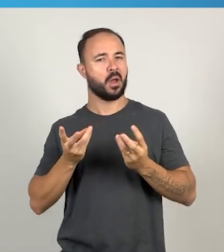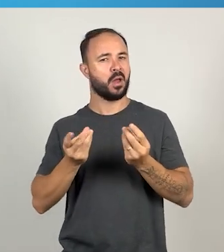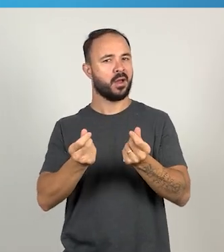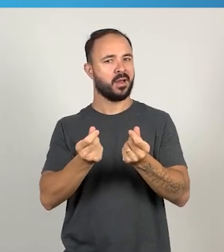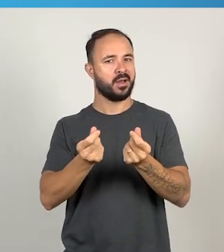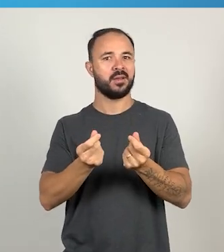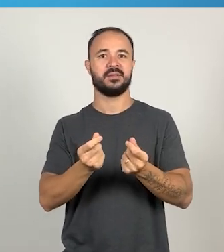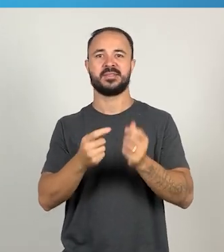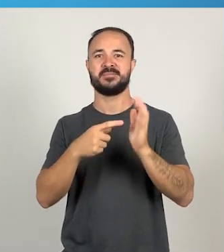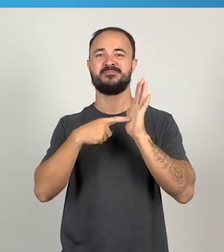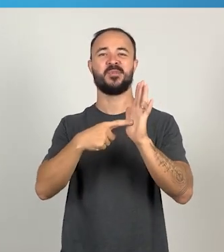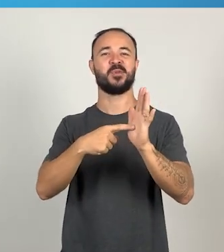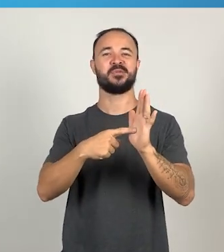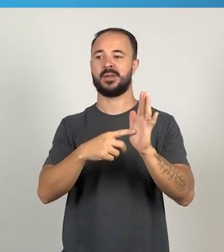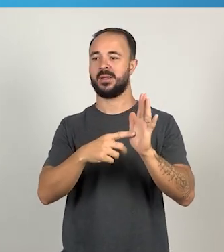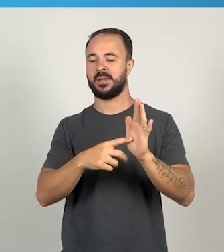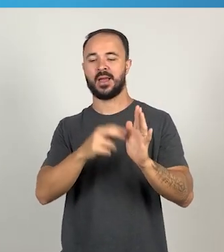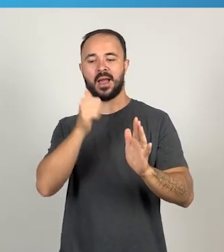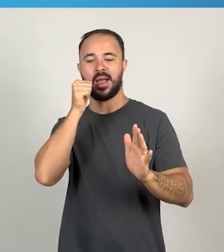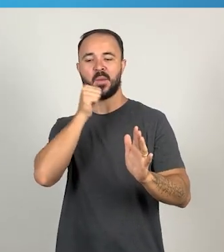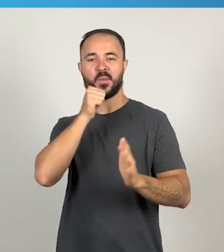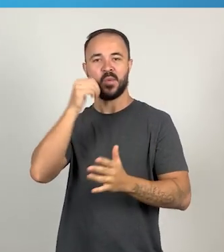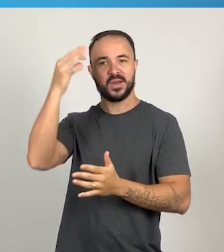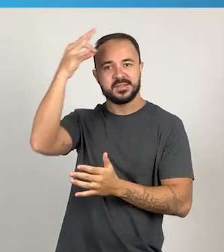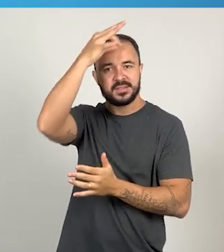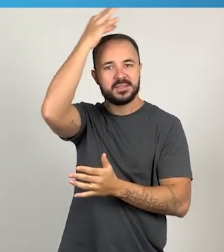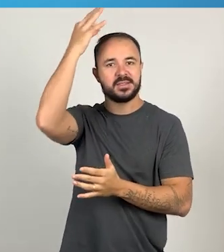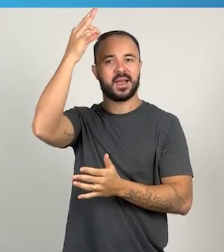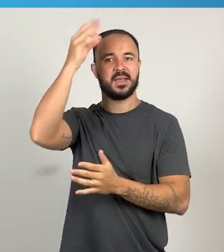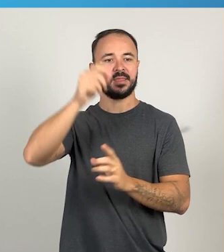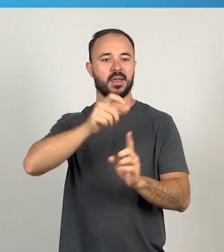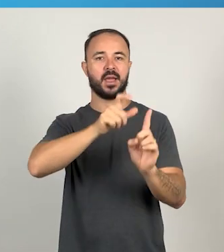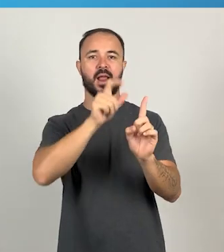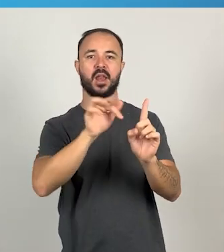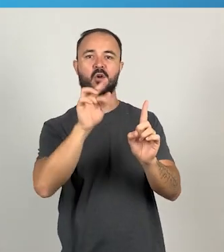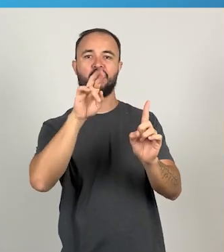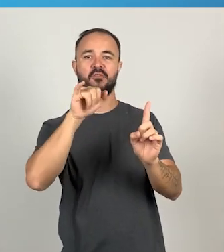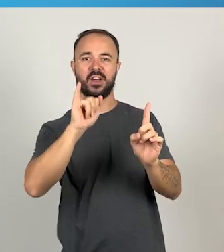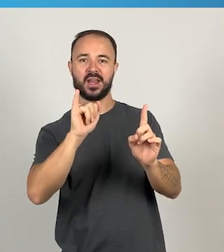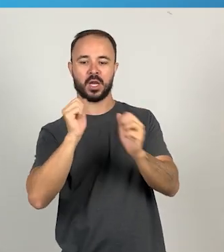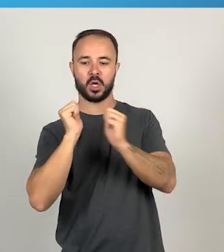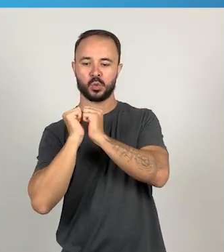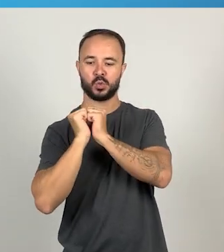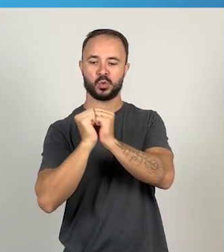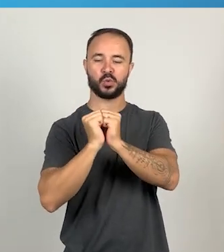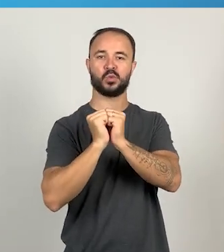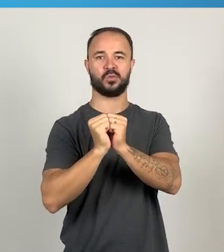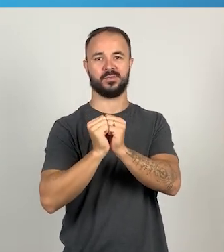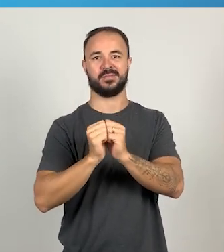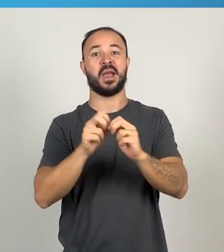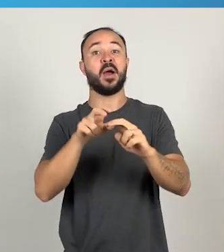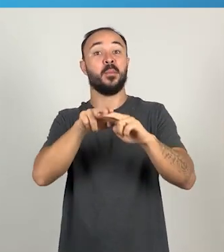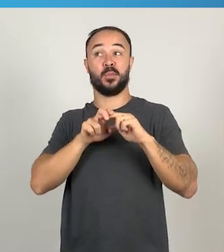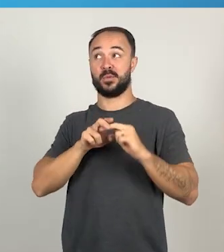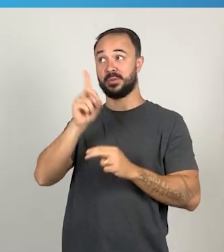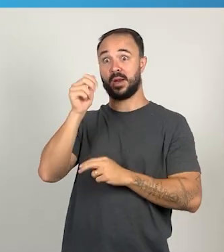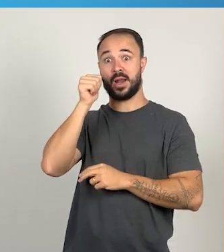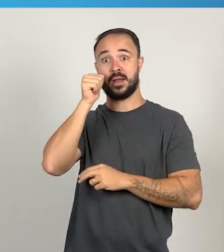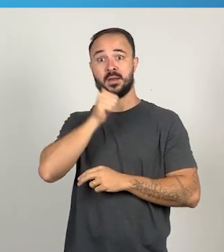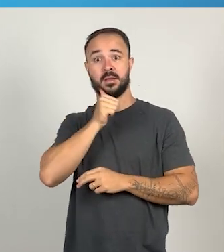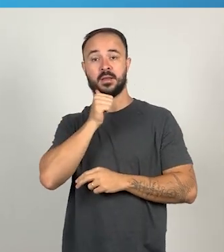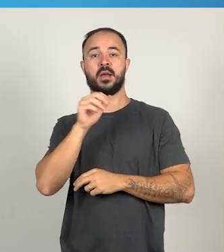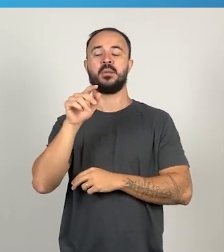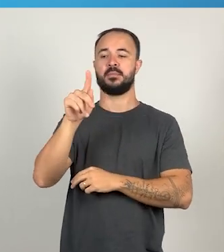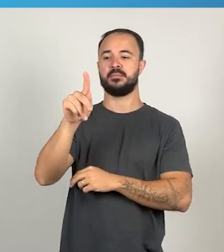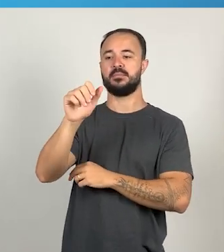é a santa que o Frei Manuel chega à Imperatriz, inclusive por isso que ela é a padroeira de Imperatriz,